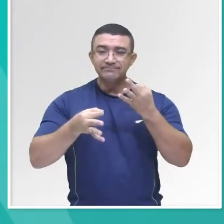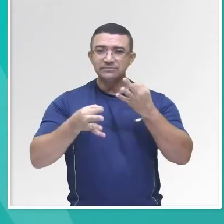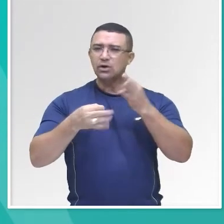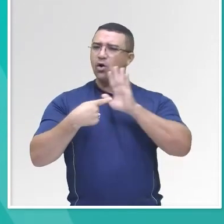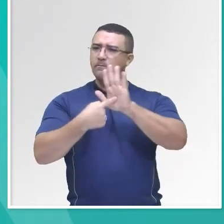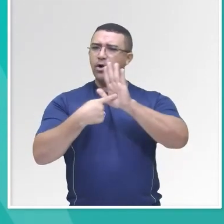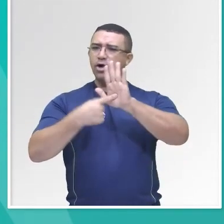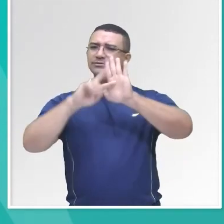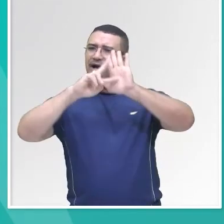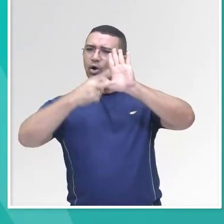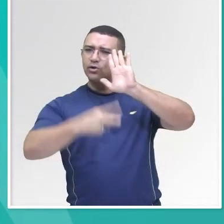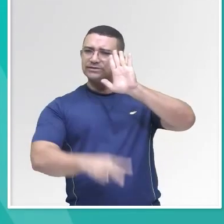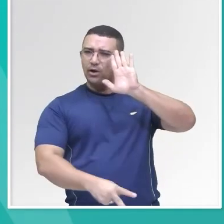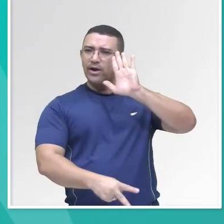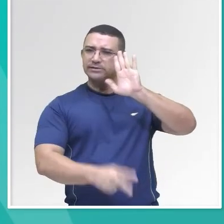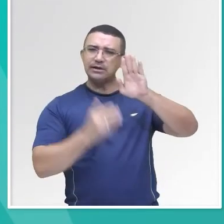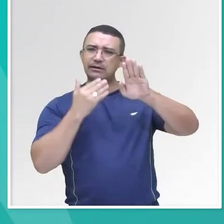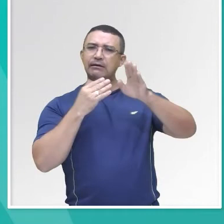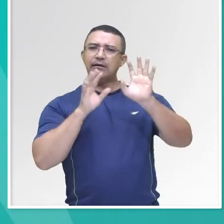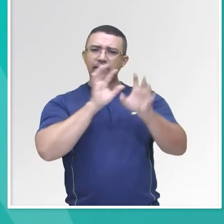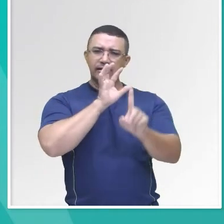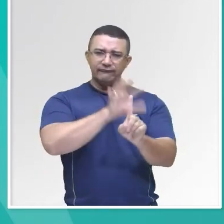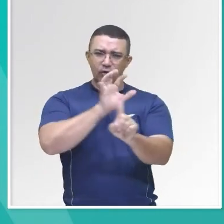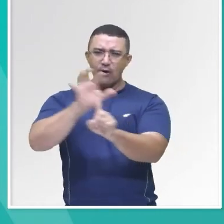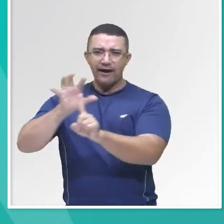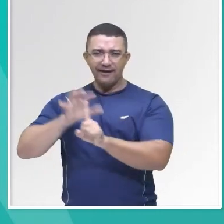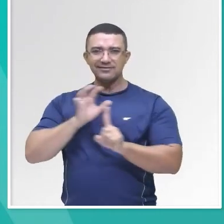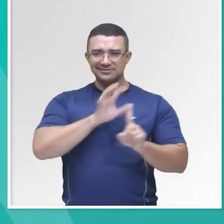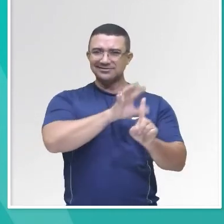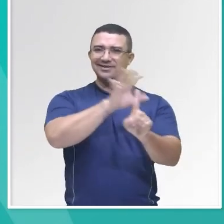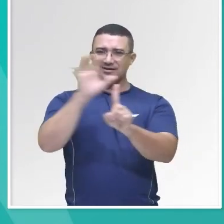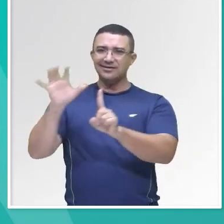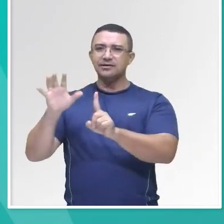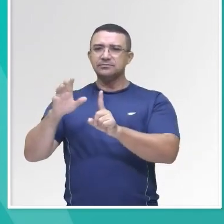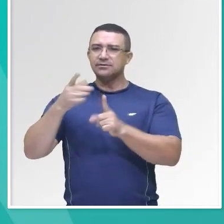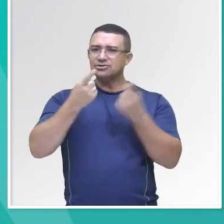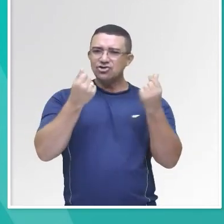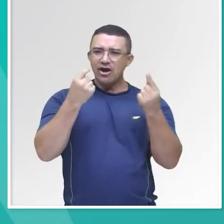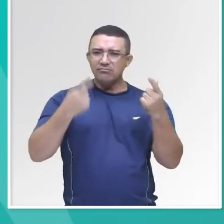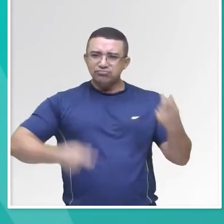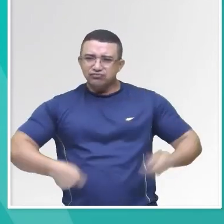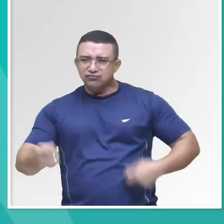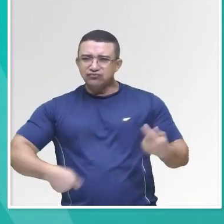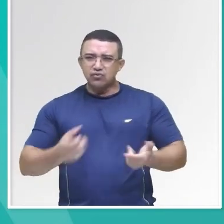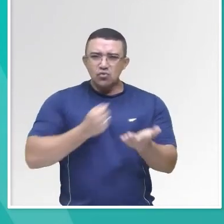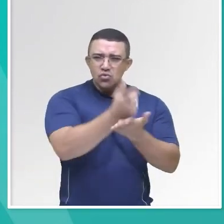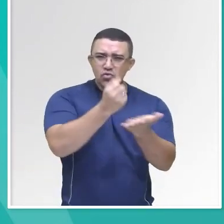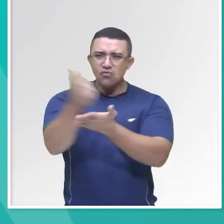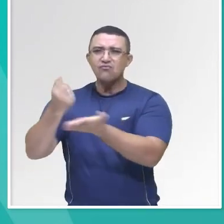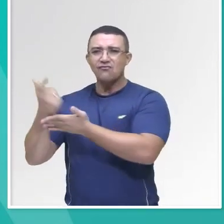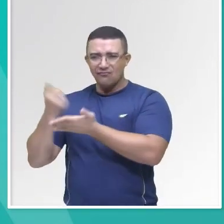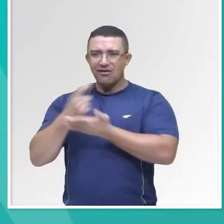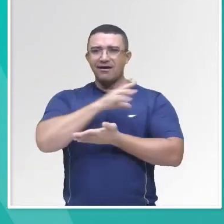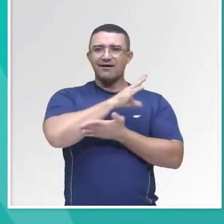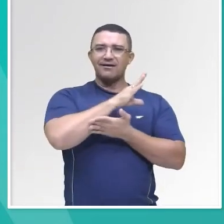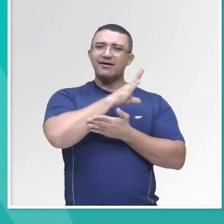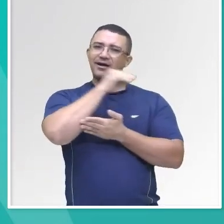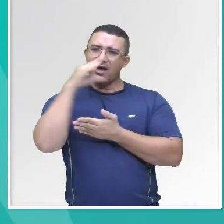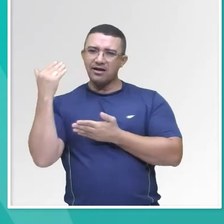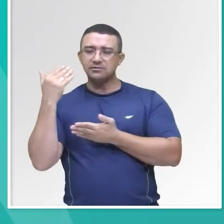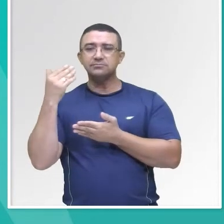da invasão consumista em nossas casas e nas crianças. São características tais como